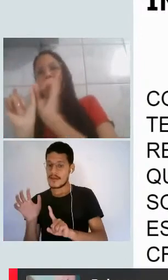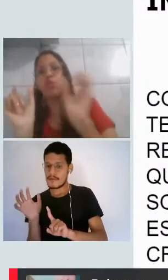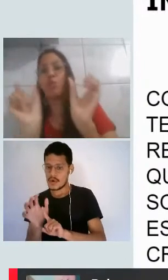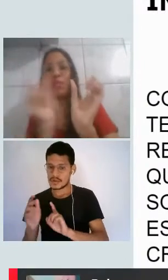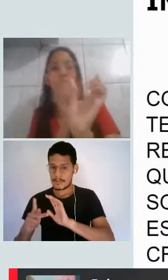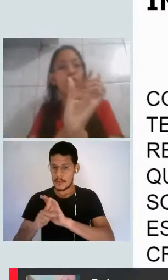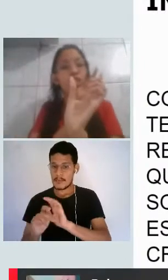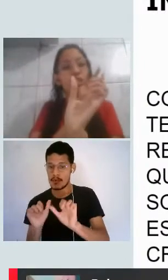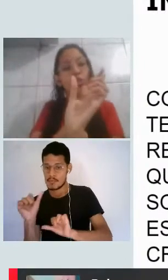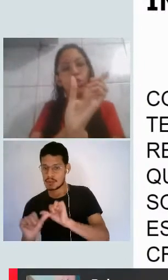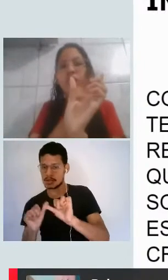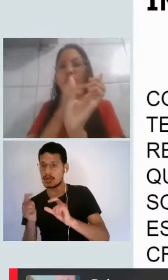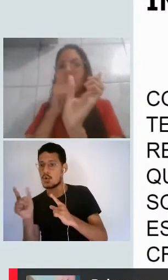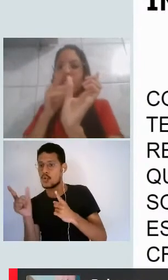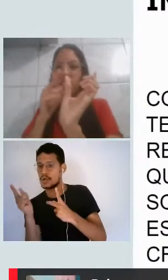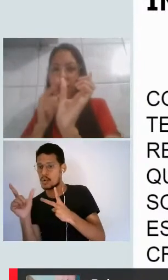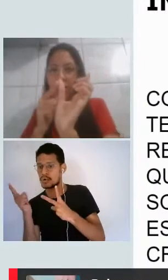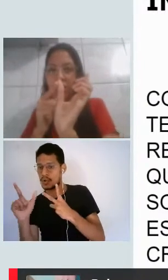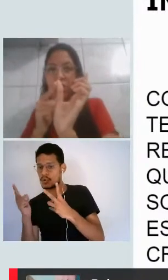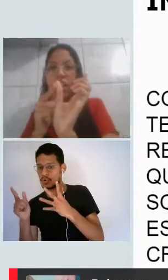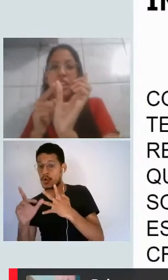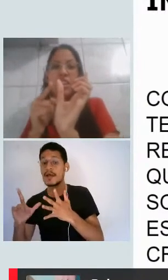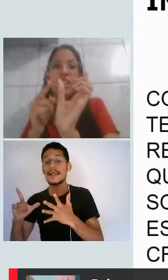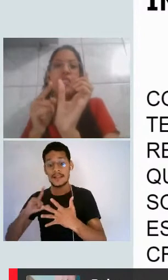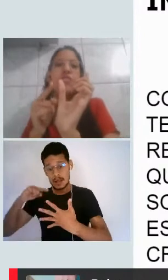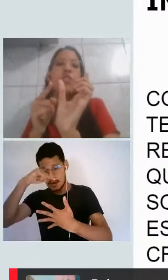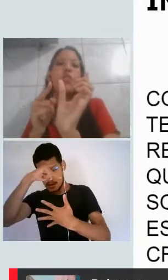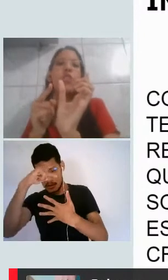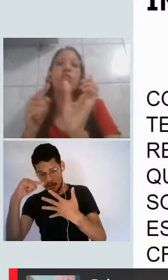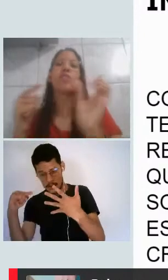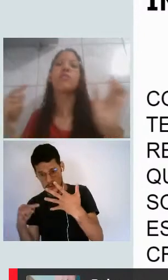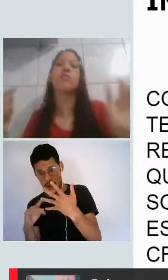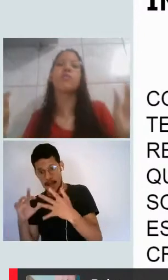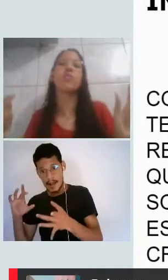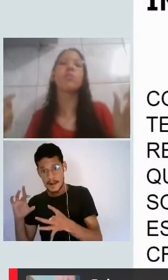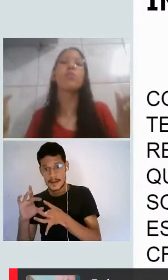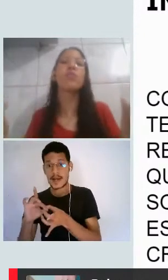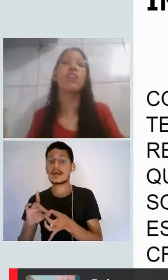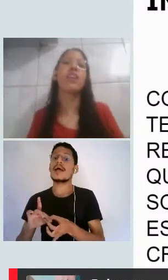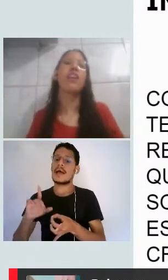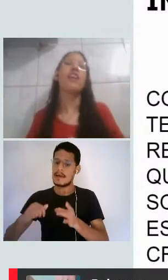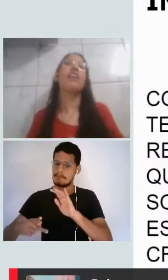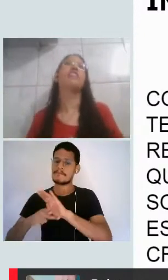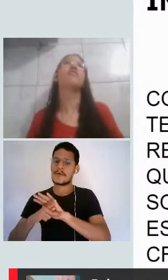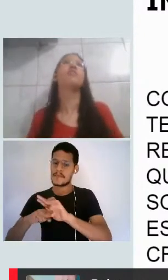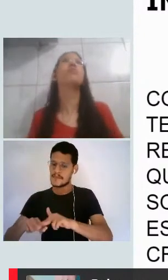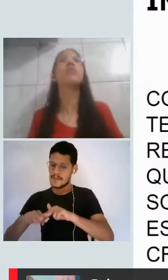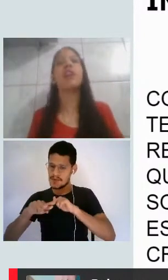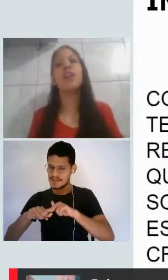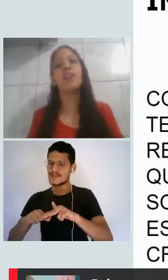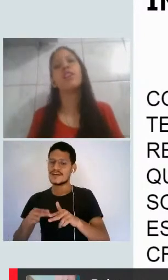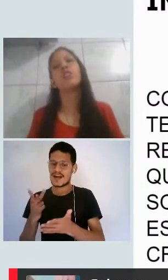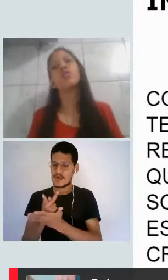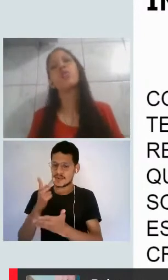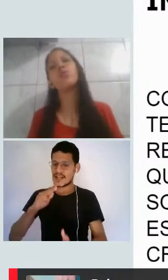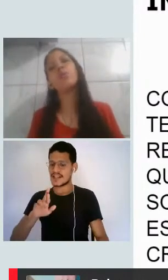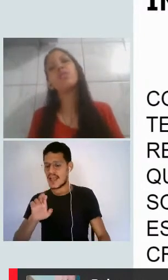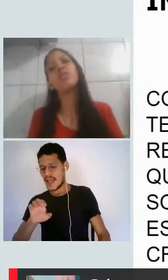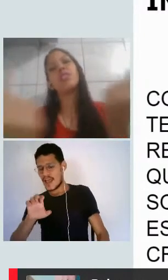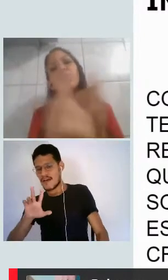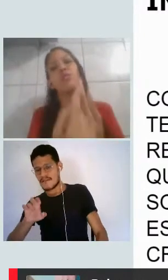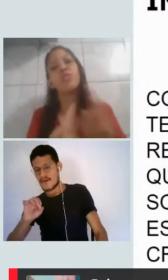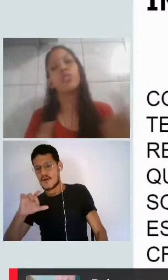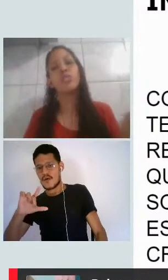acarretar outras transformações que estão todas interligadas, que aí vai ocorrer uma revolução, porque ela vai mudar todo